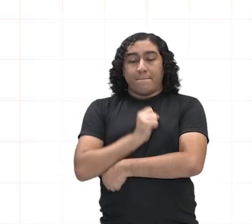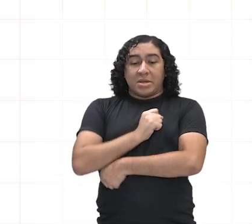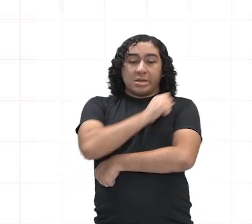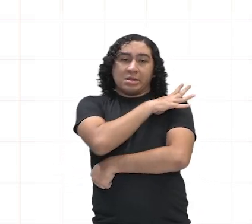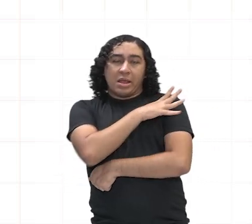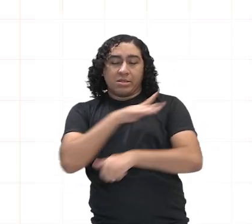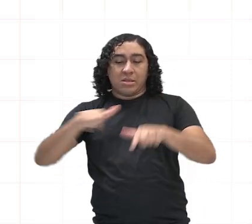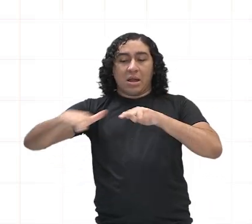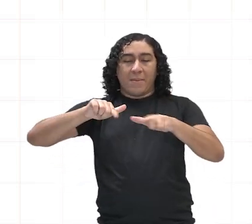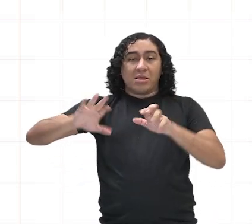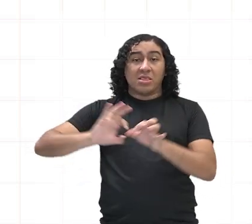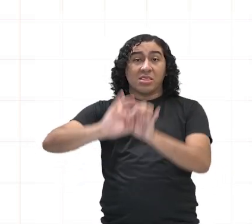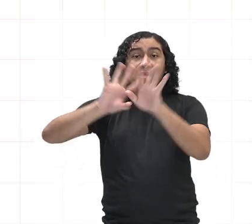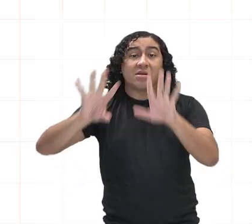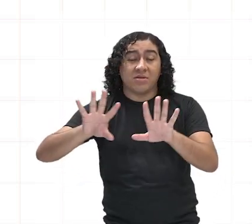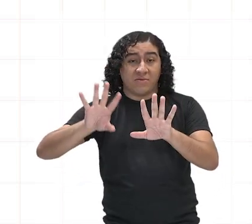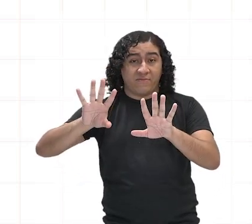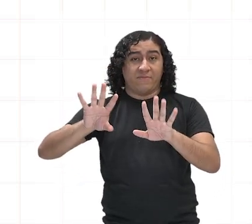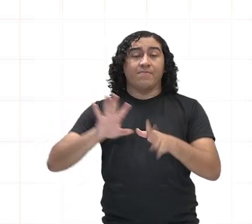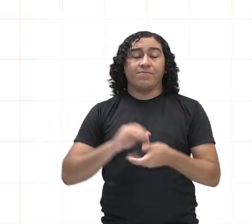militar